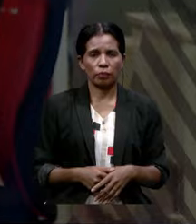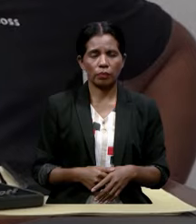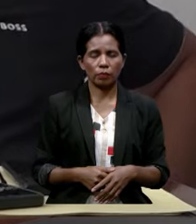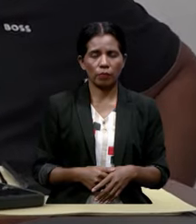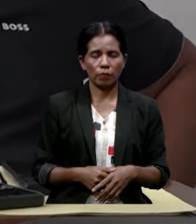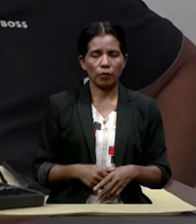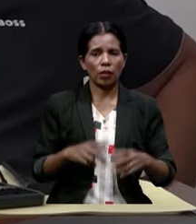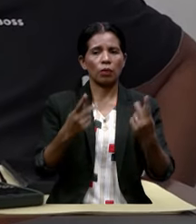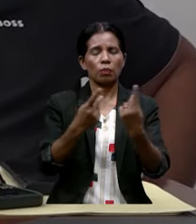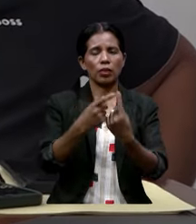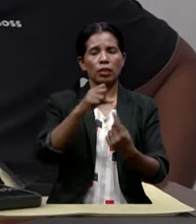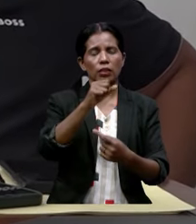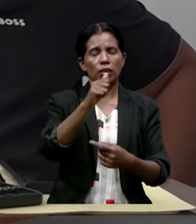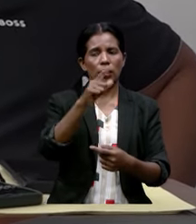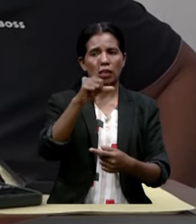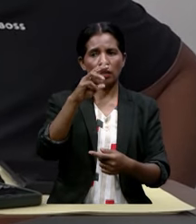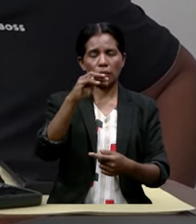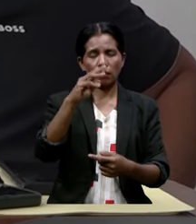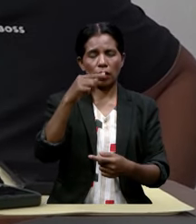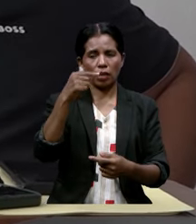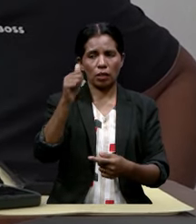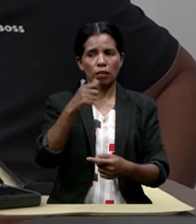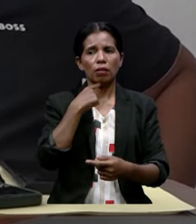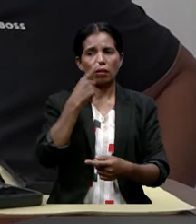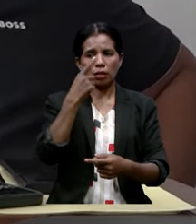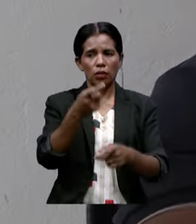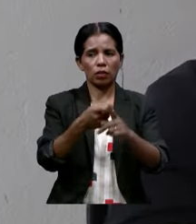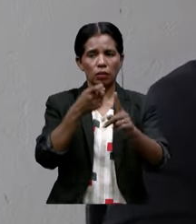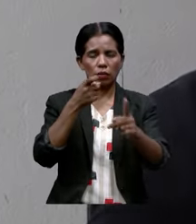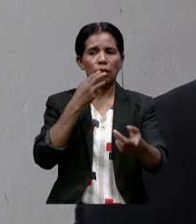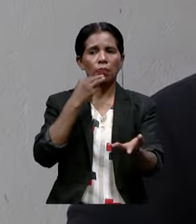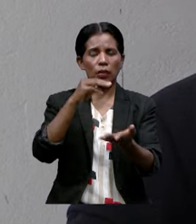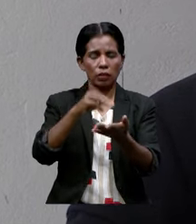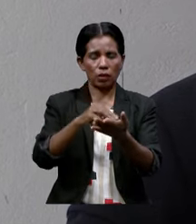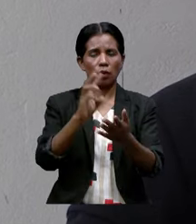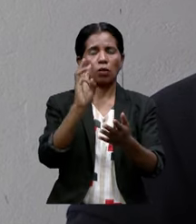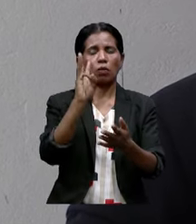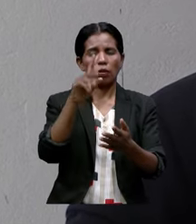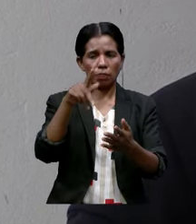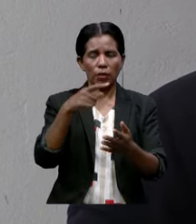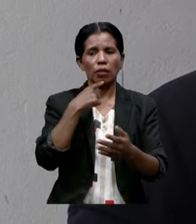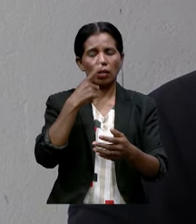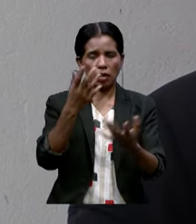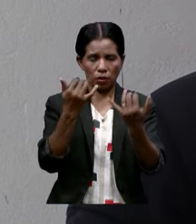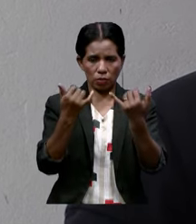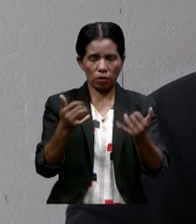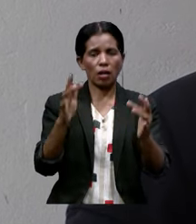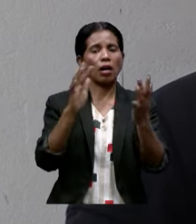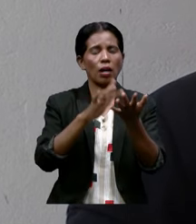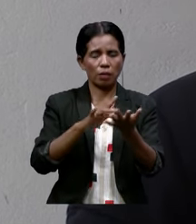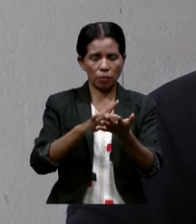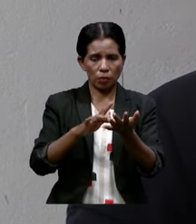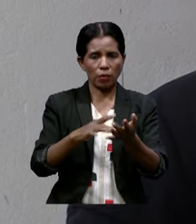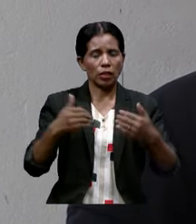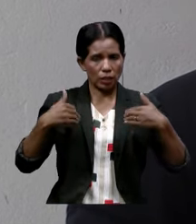Naimba companhia Selimago Unipessoal LDA Sansão Gomes Lihusi mensagem WhatsApp bazie meni declaran dadang nesto kai moruk normal